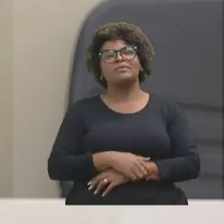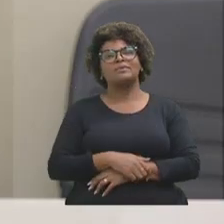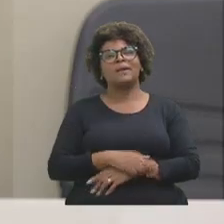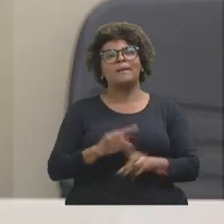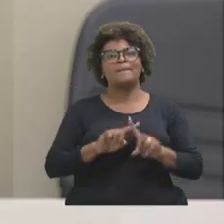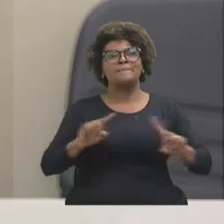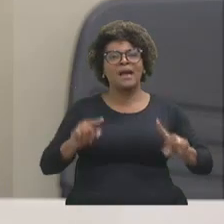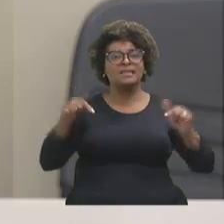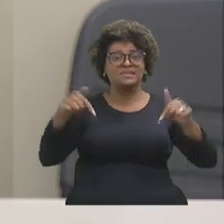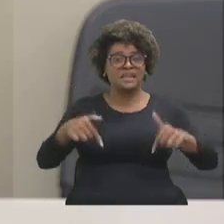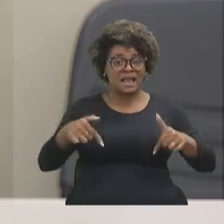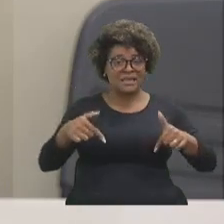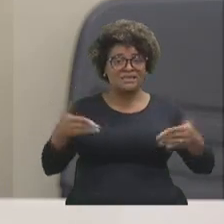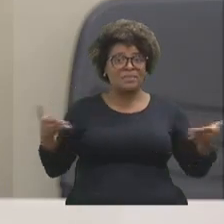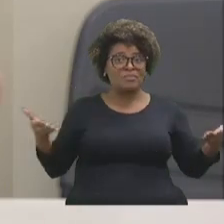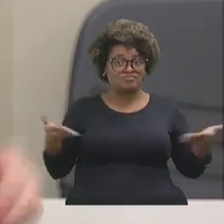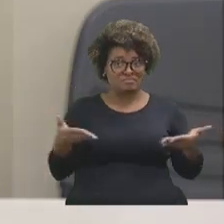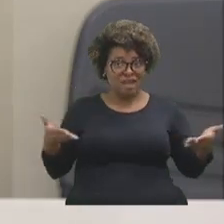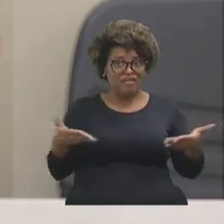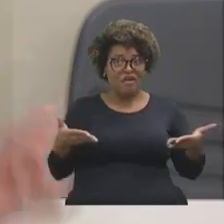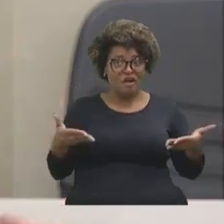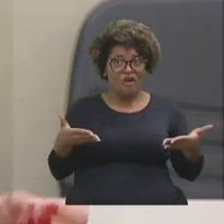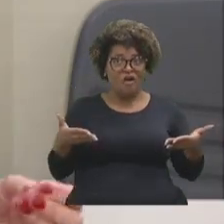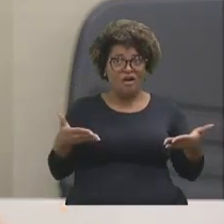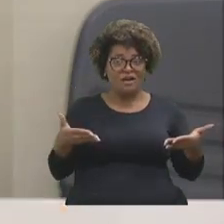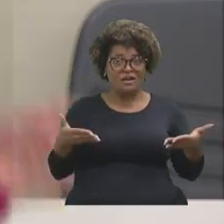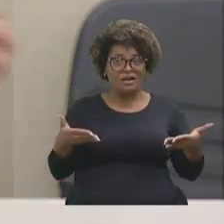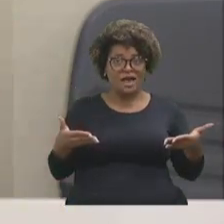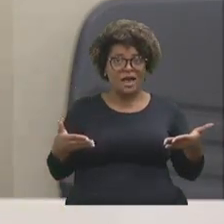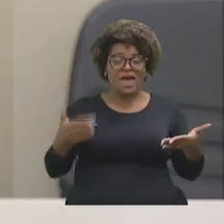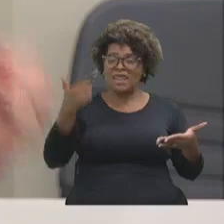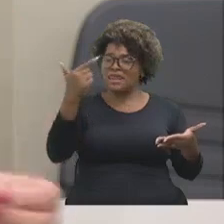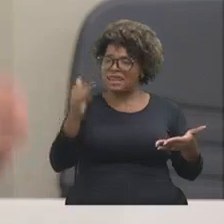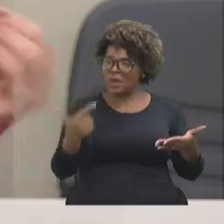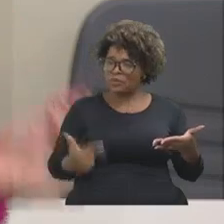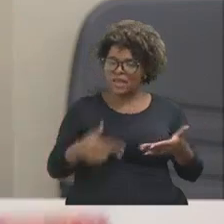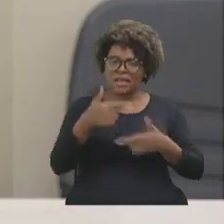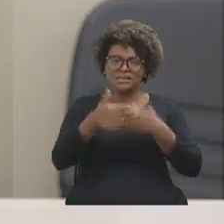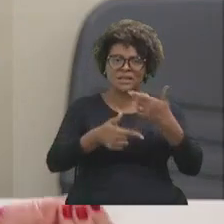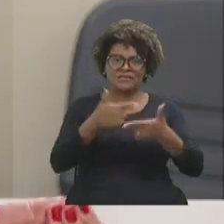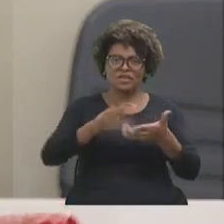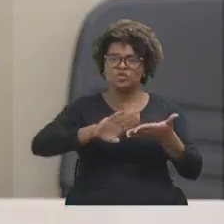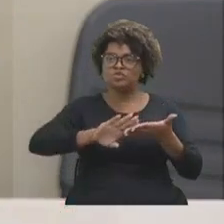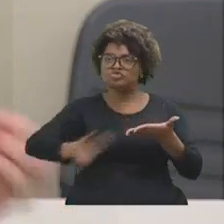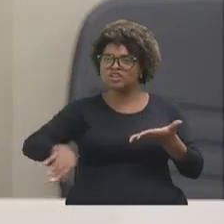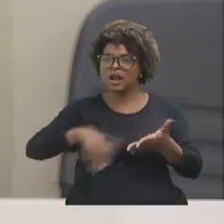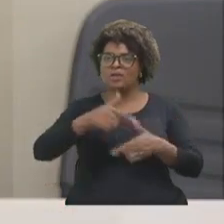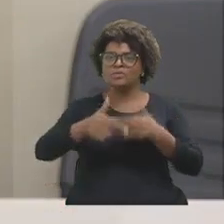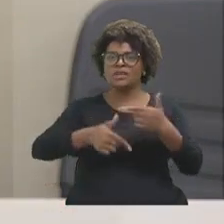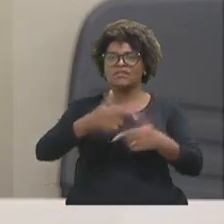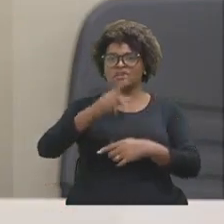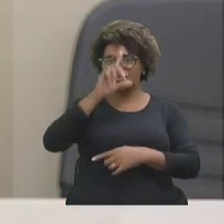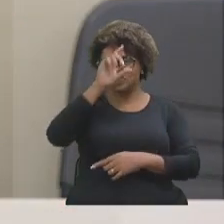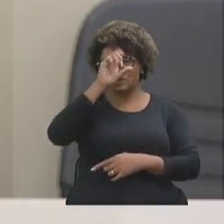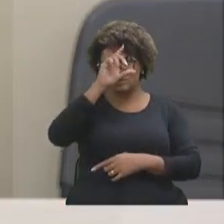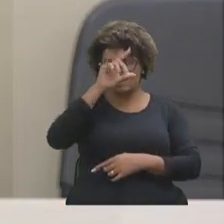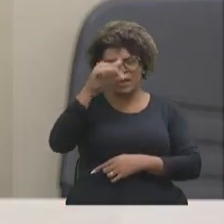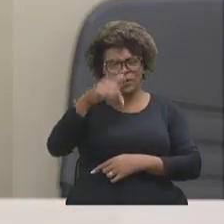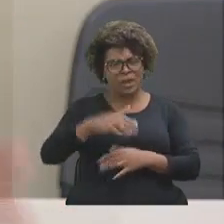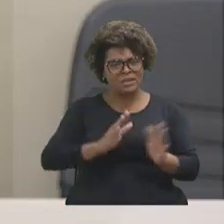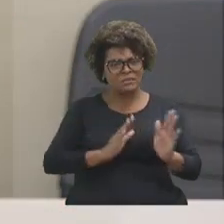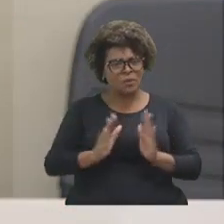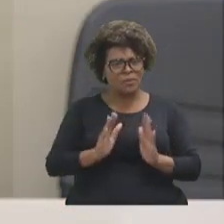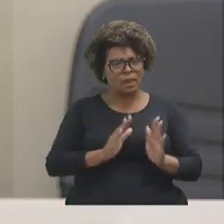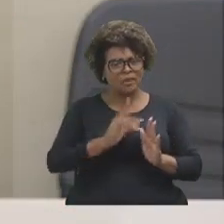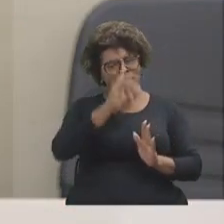que a gente falar nesse momento em desabilitar serviço em tirar serviço do hospital no momento em que o hospital está